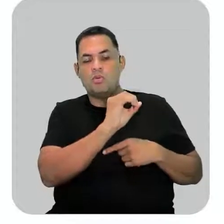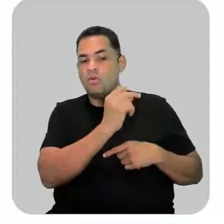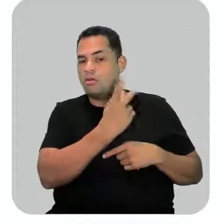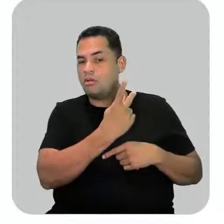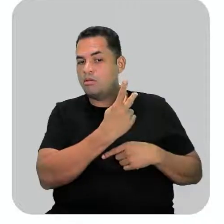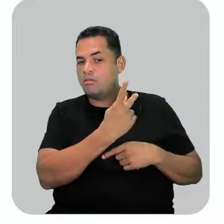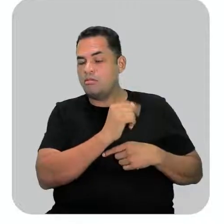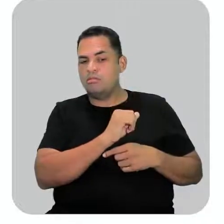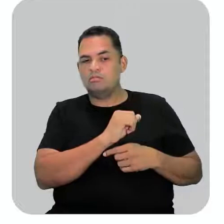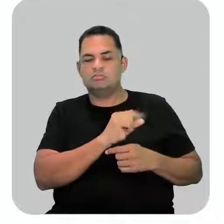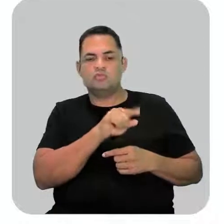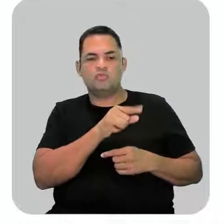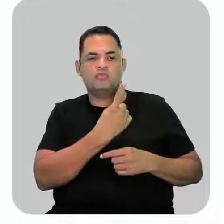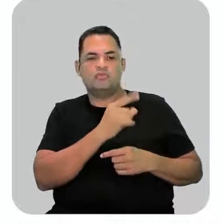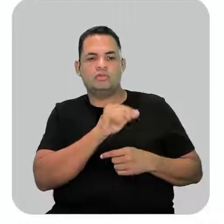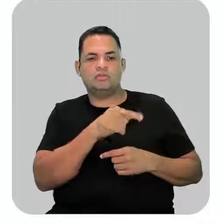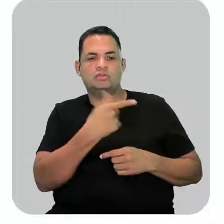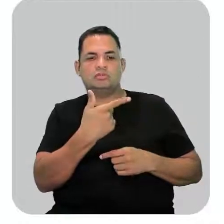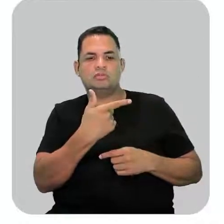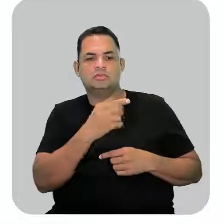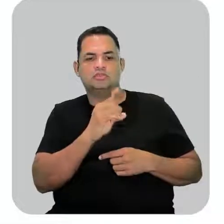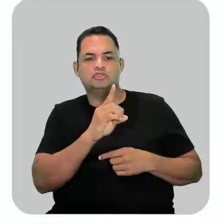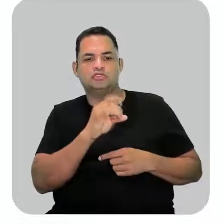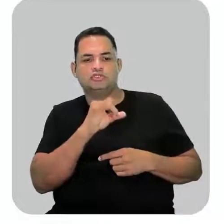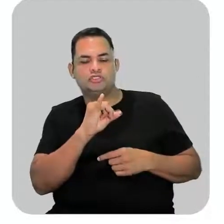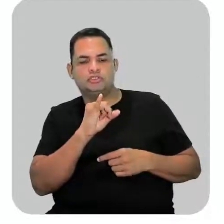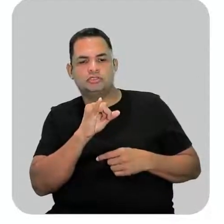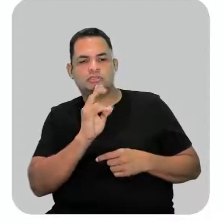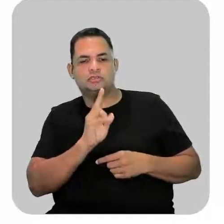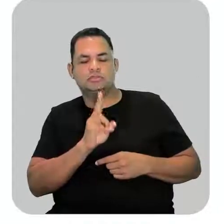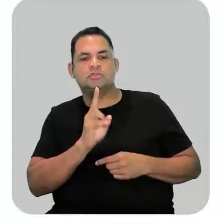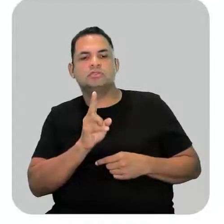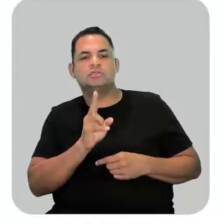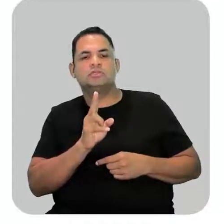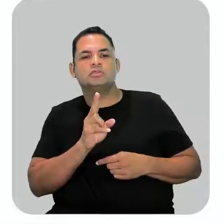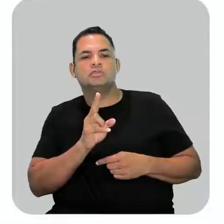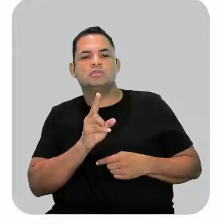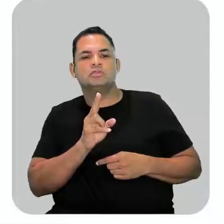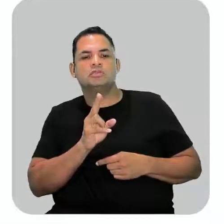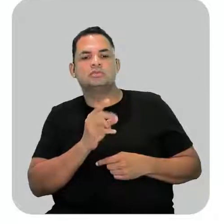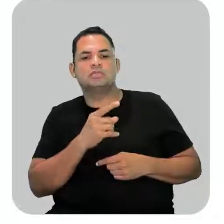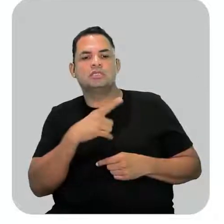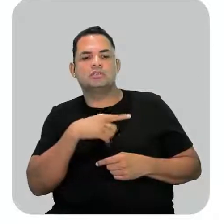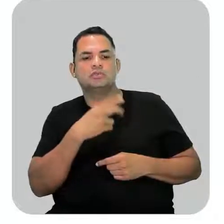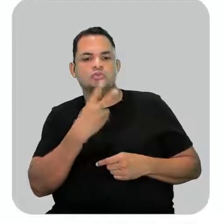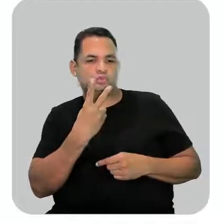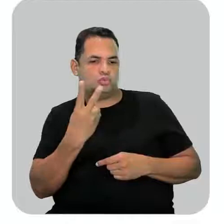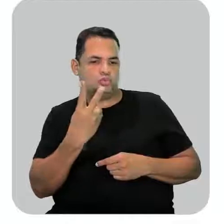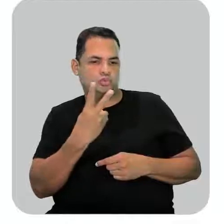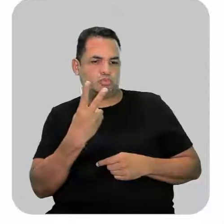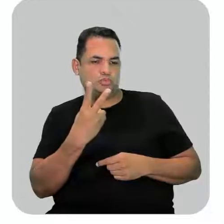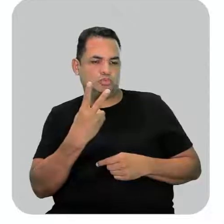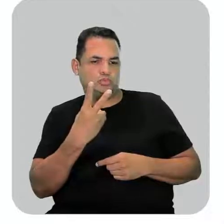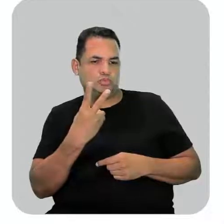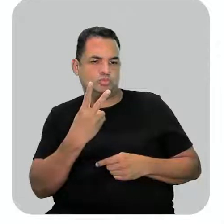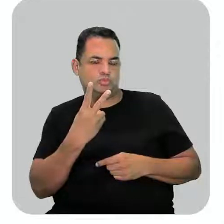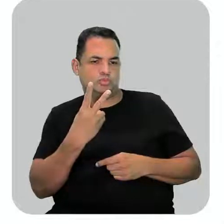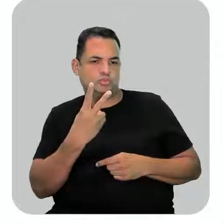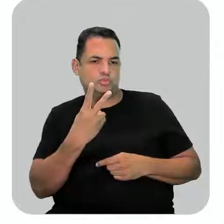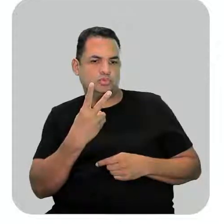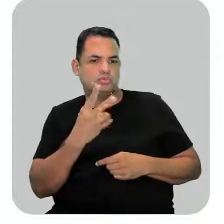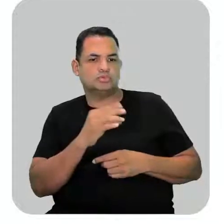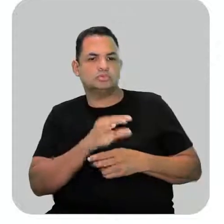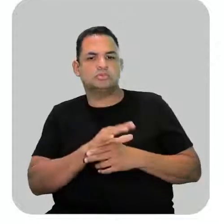Então, eu coloco 1,2. O di sempre vai vir quando você tiver 2 hidroxilas. E a terminação ol